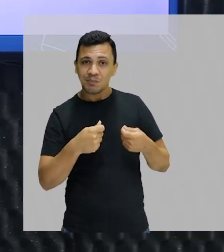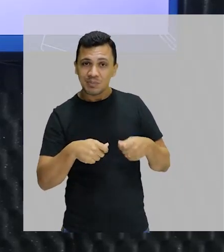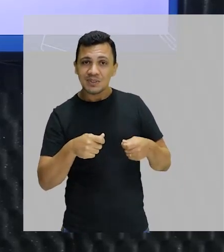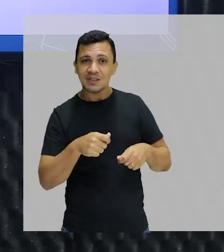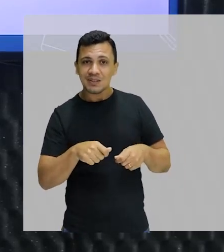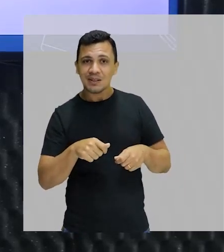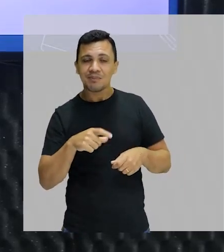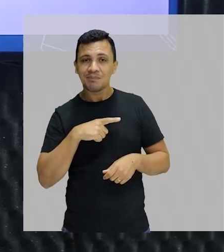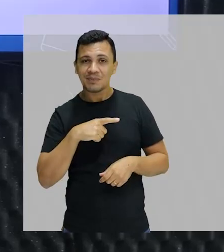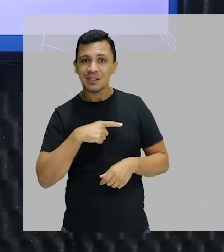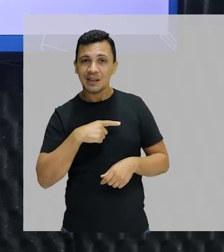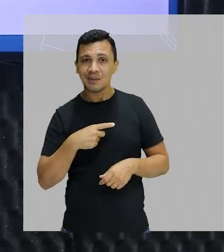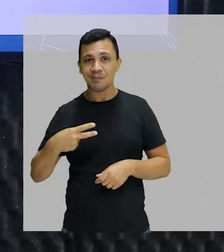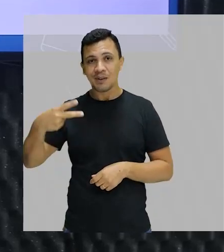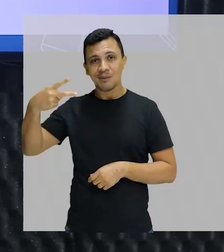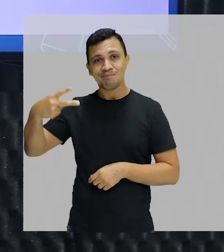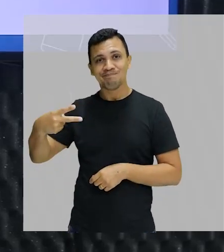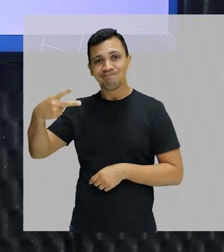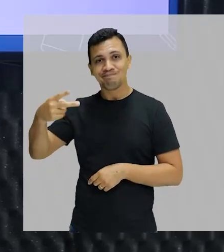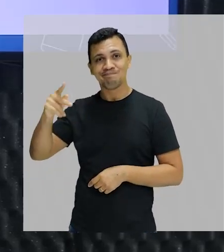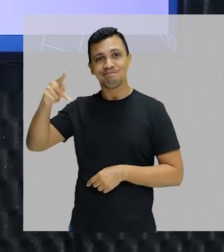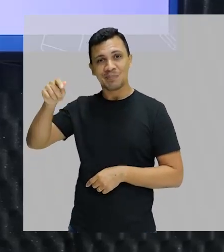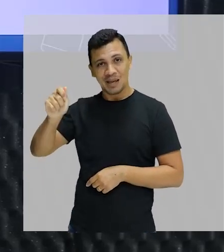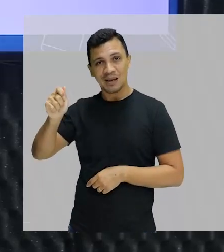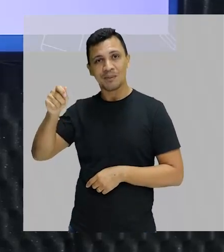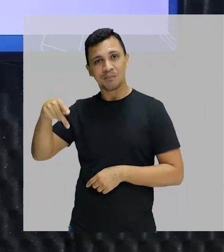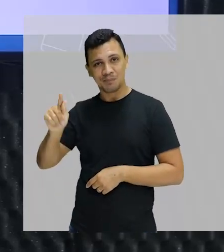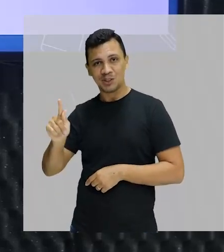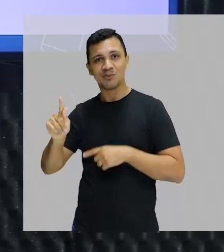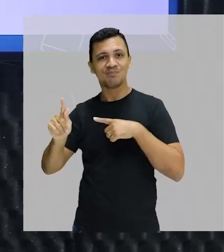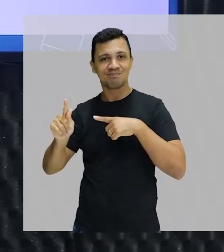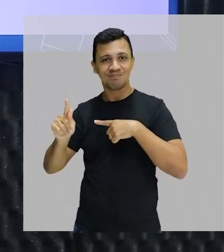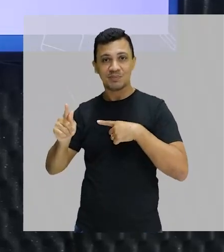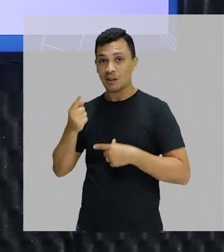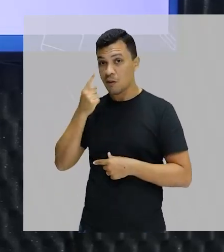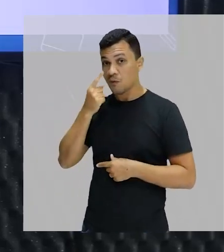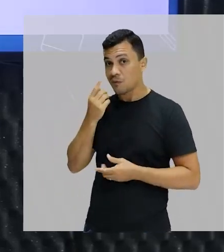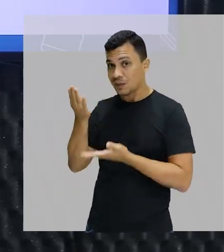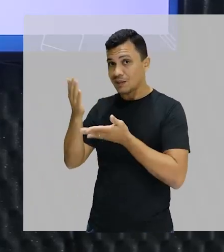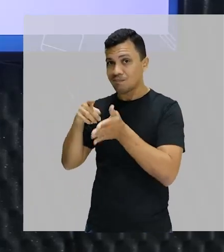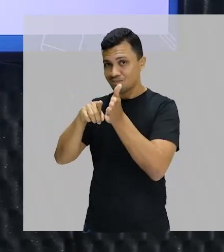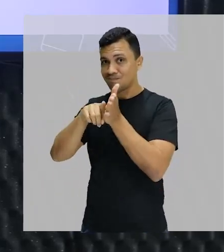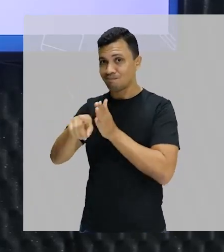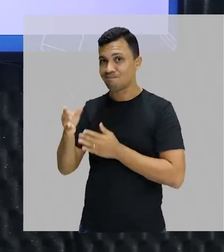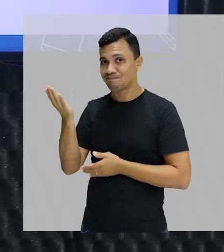né, trabalhar com ambas as progressões. Veja o caso dessa questão aqui.